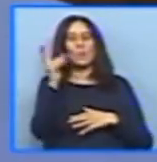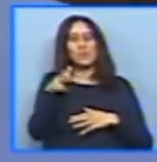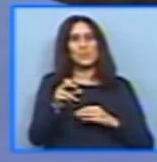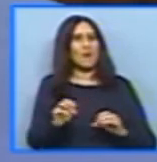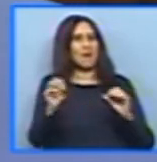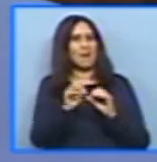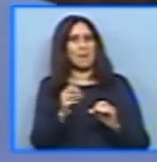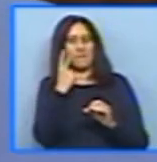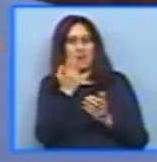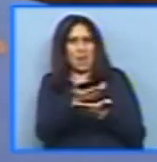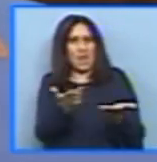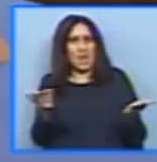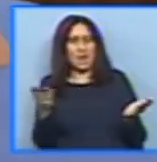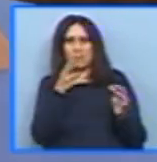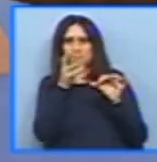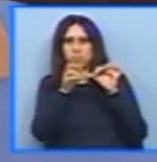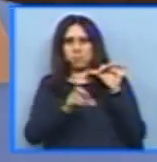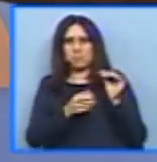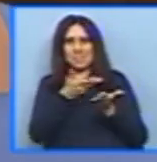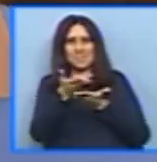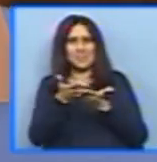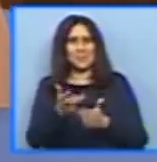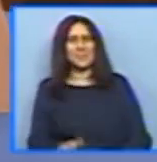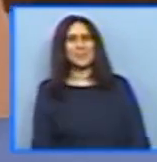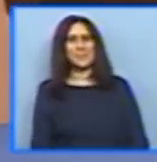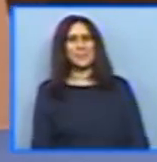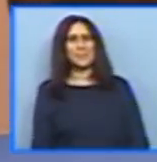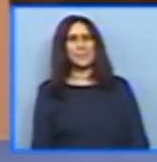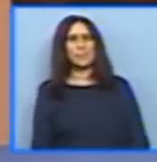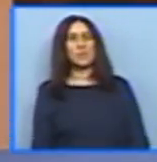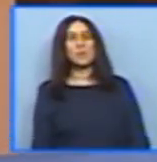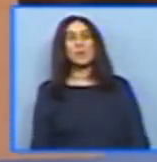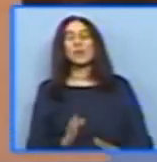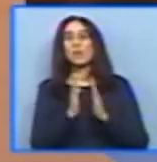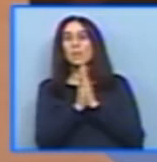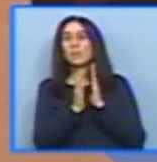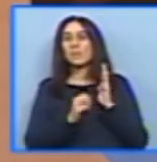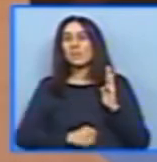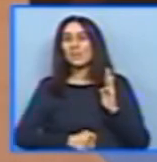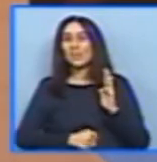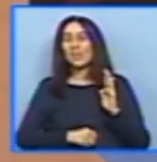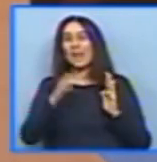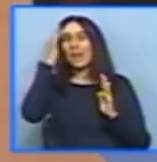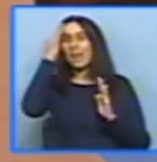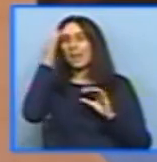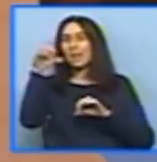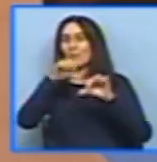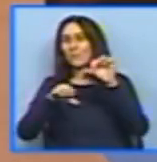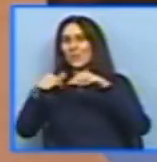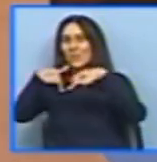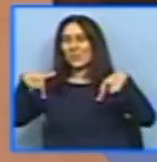que se está a viver, que está a ser narrada a partir da relação. Mas na Igreja Católica não há dogmas de laboratório.